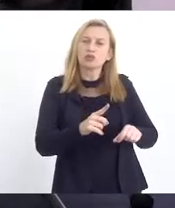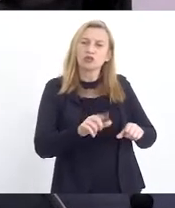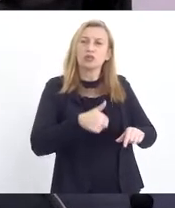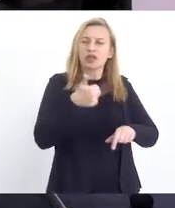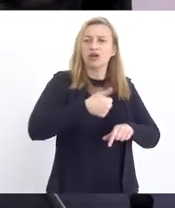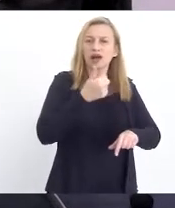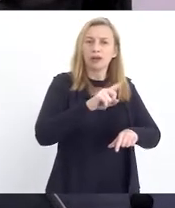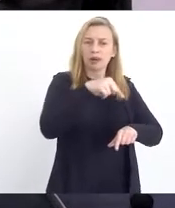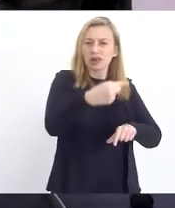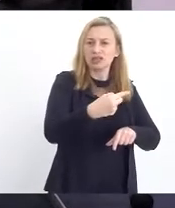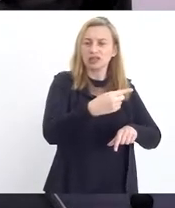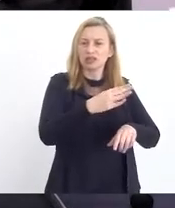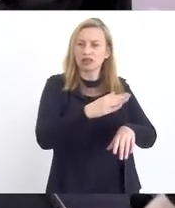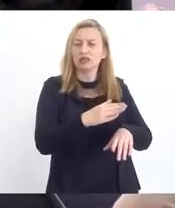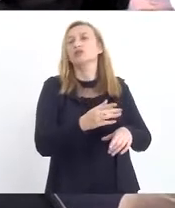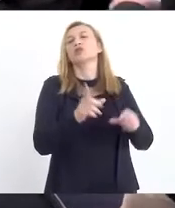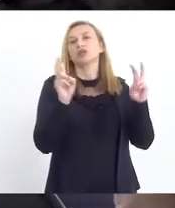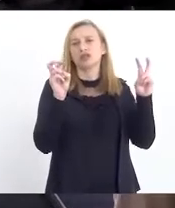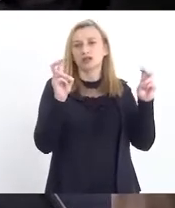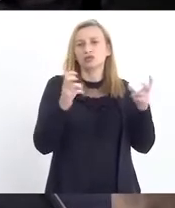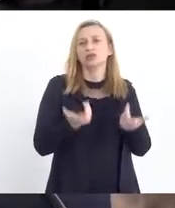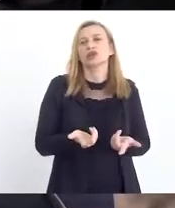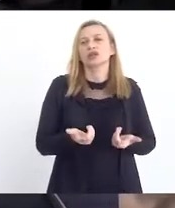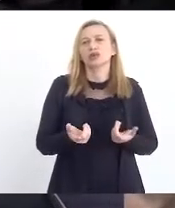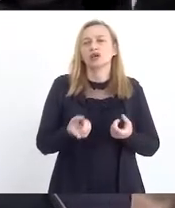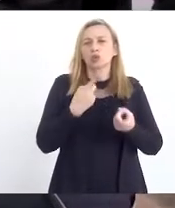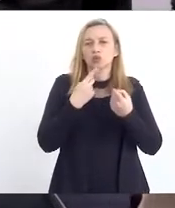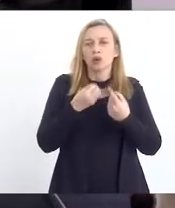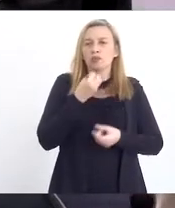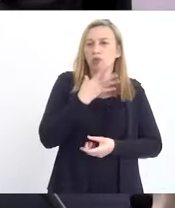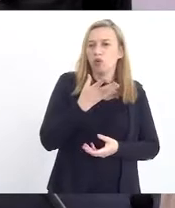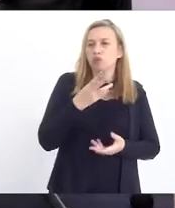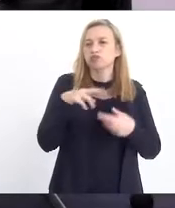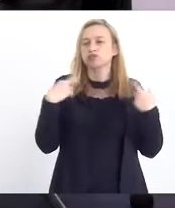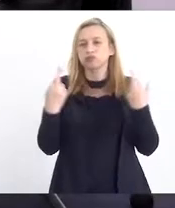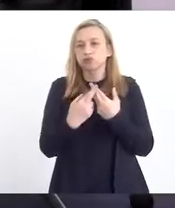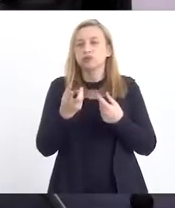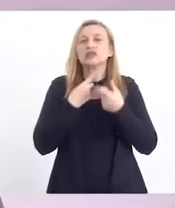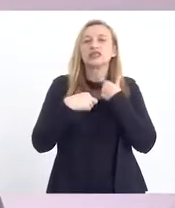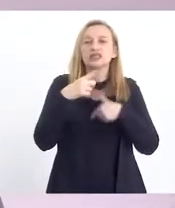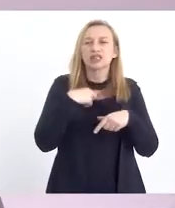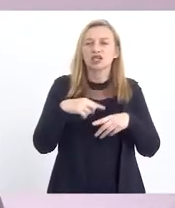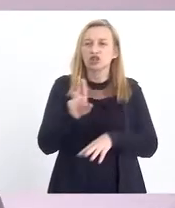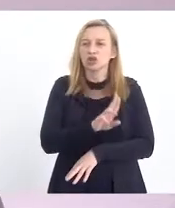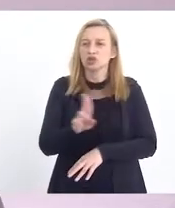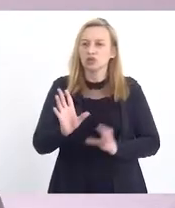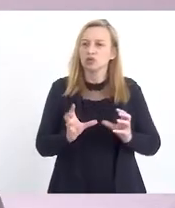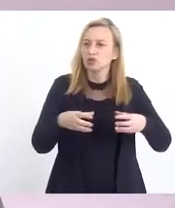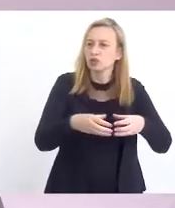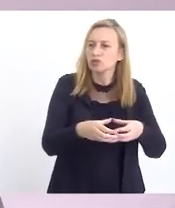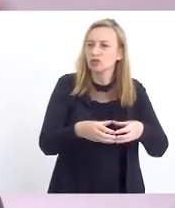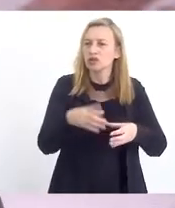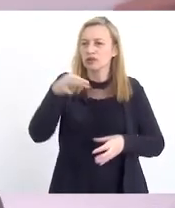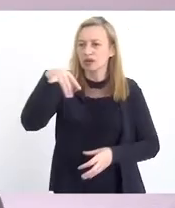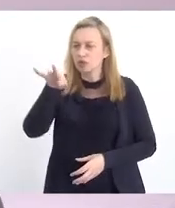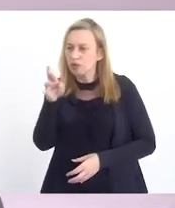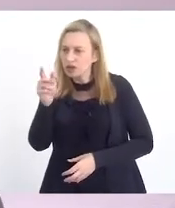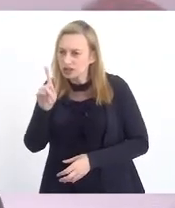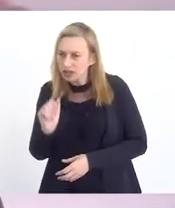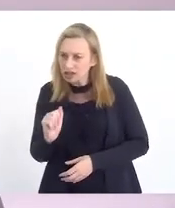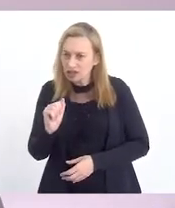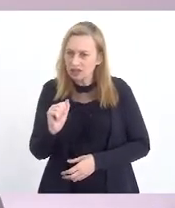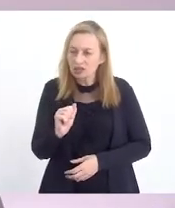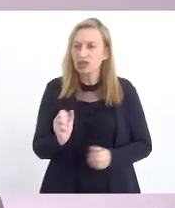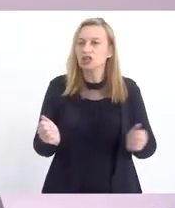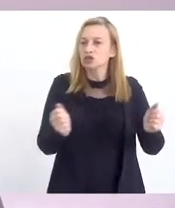perspectivas sobre essa questão. Espero que façamos uma boa audiência. Mais uma vez, desejo, em nome da Comissão da Região Metropolitana, que ao lado da